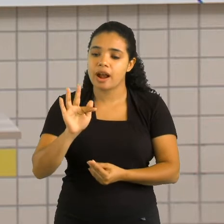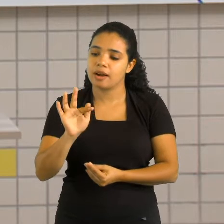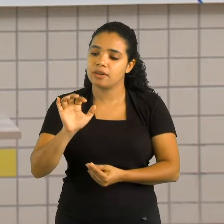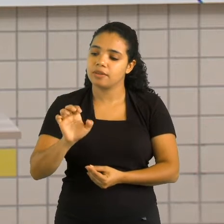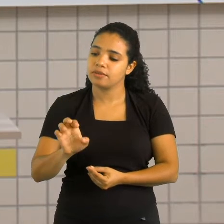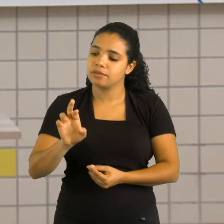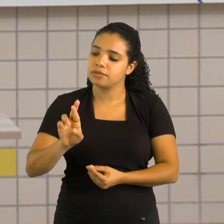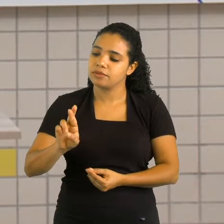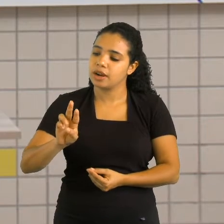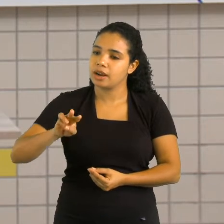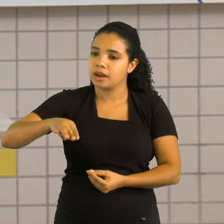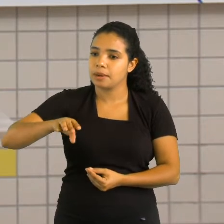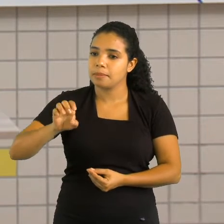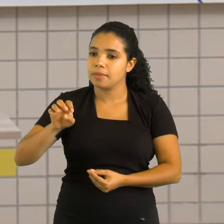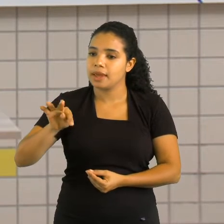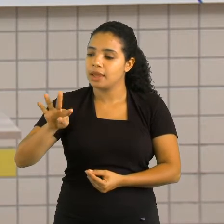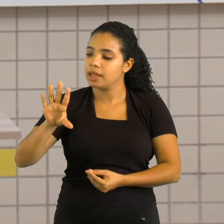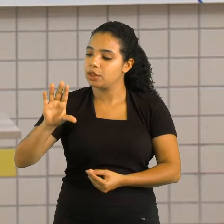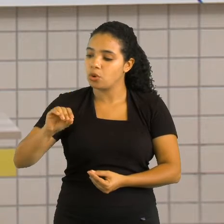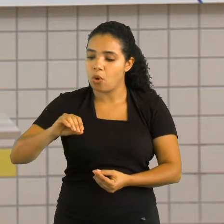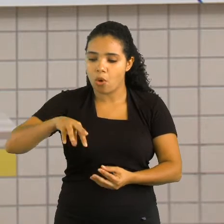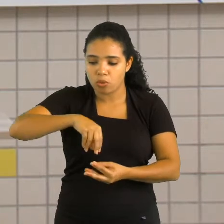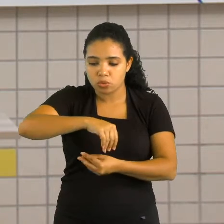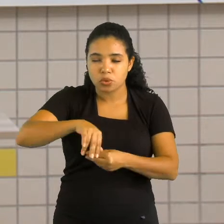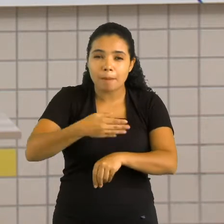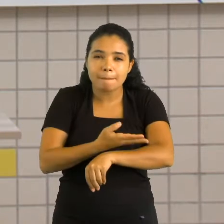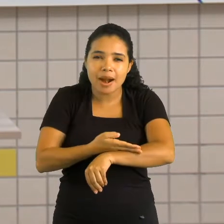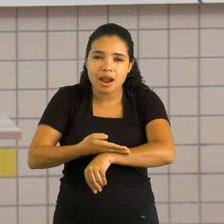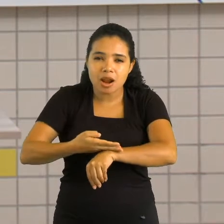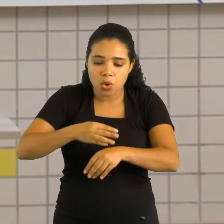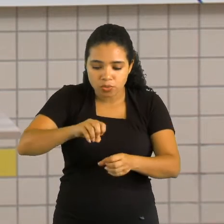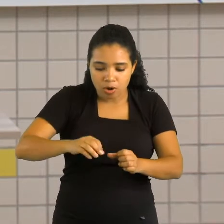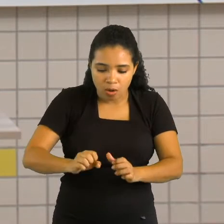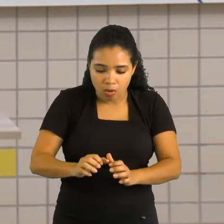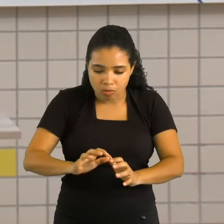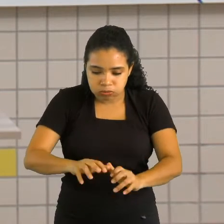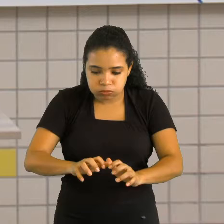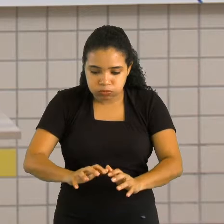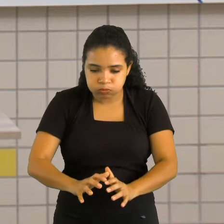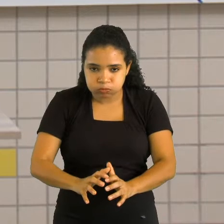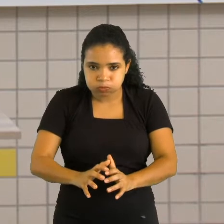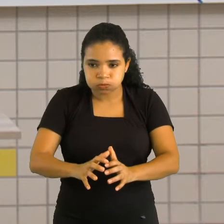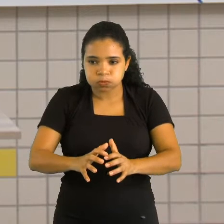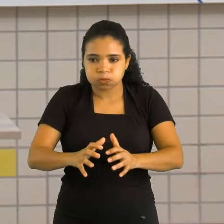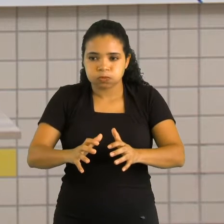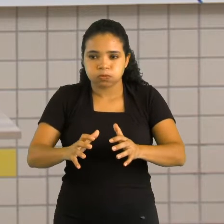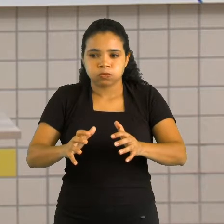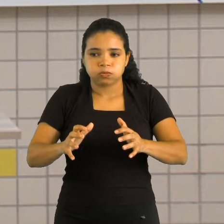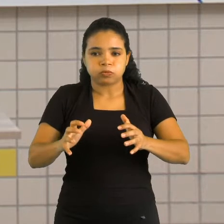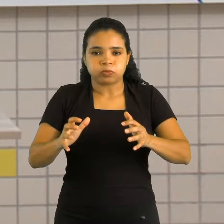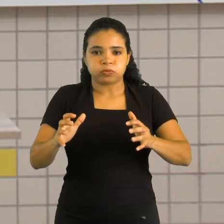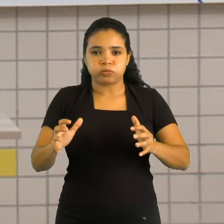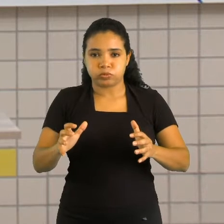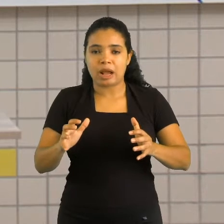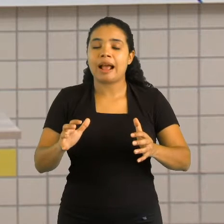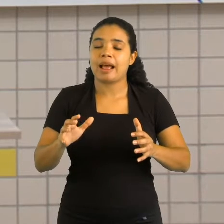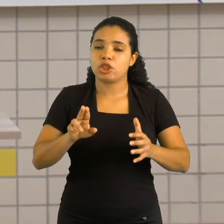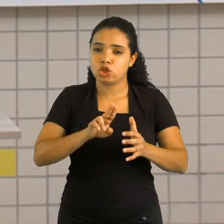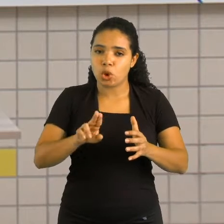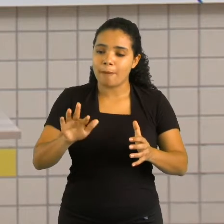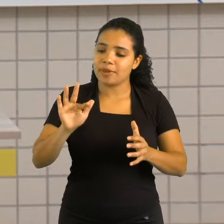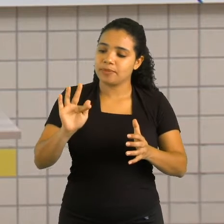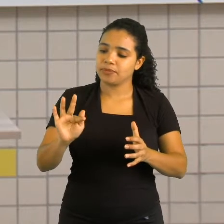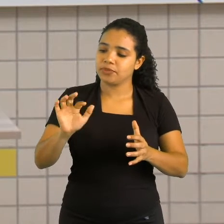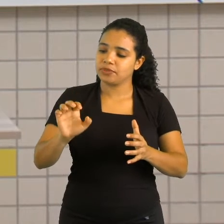Então, o fermento, ele também foi feito de micro-organismos usados lá naqueles levedos, onde vai haver a